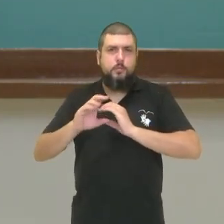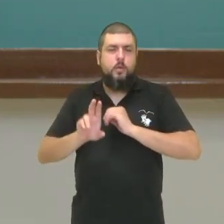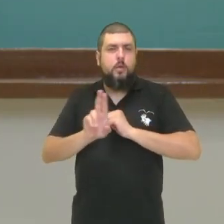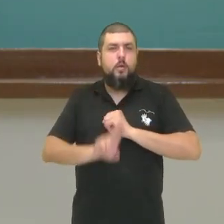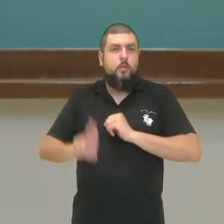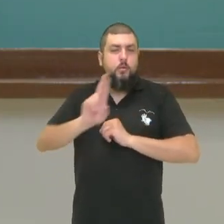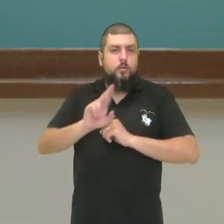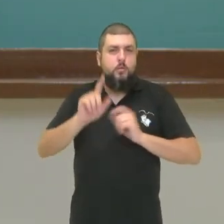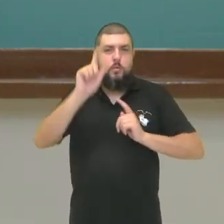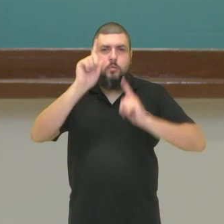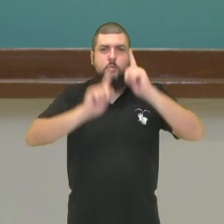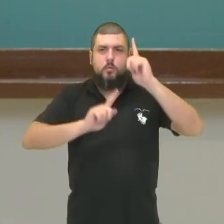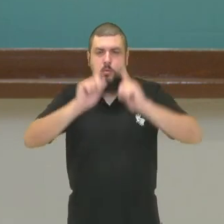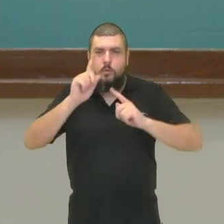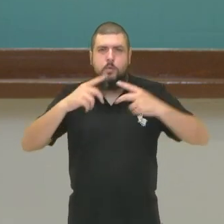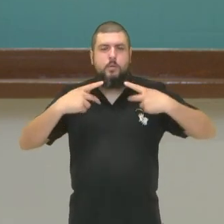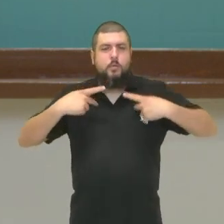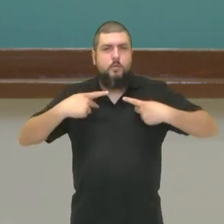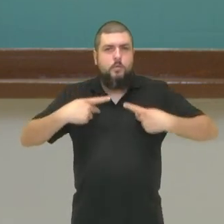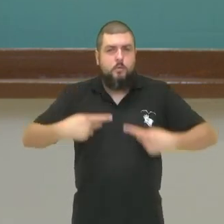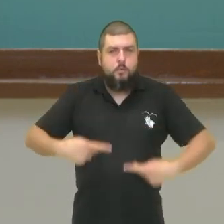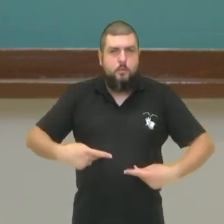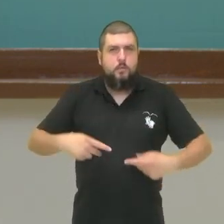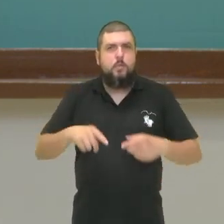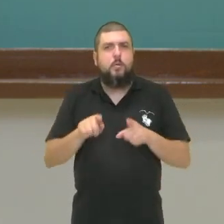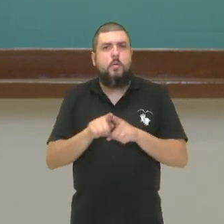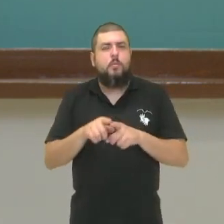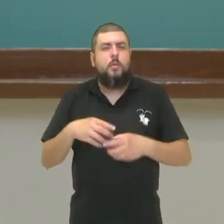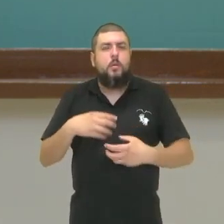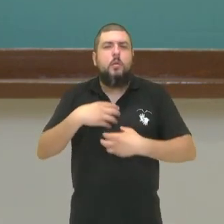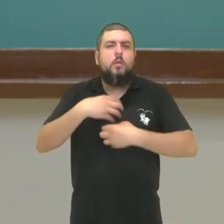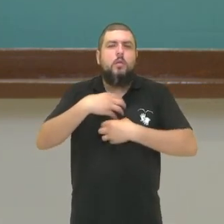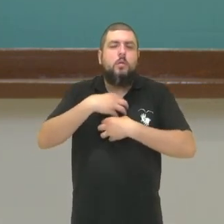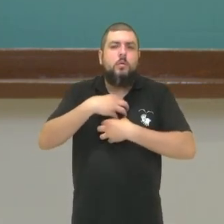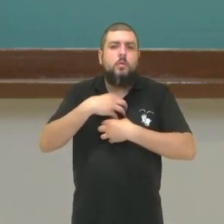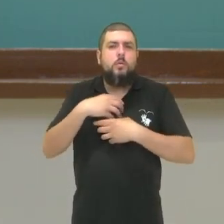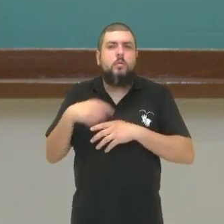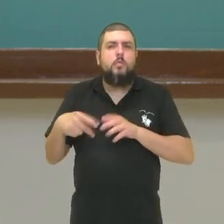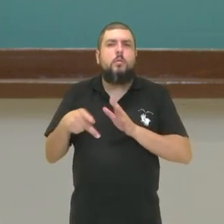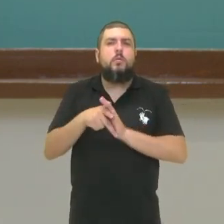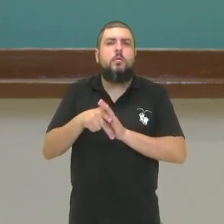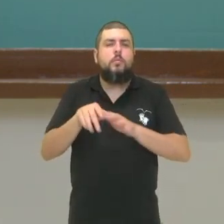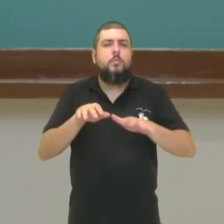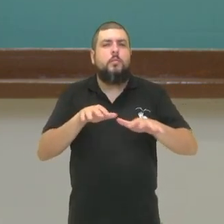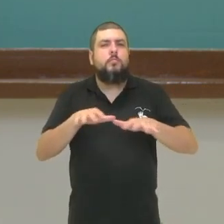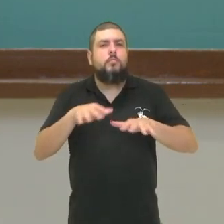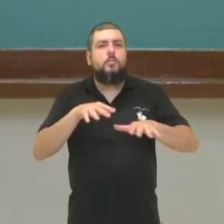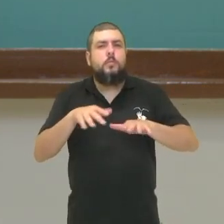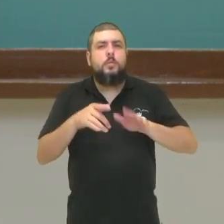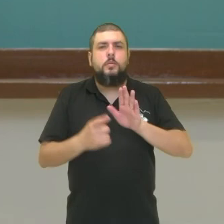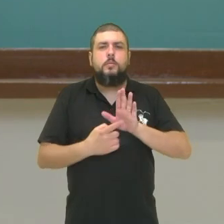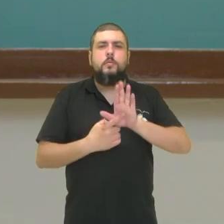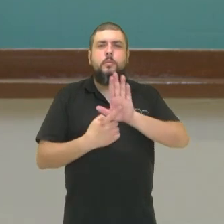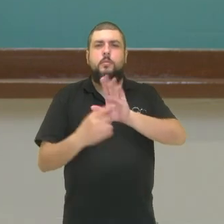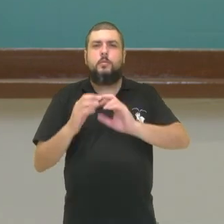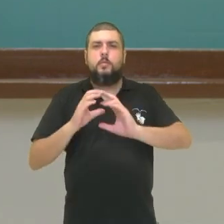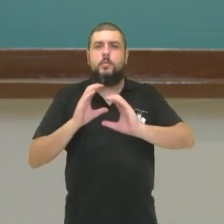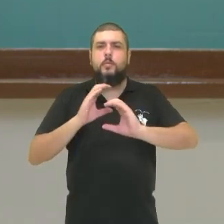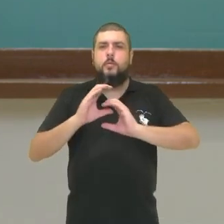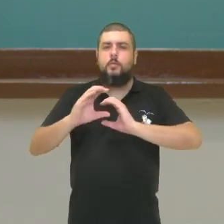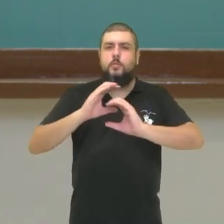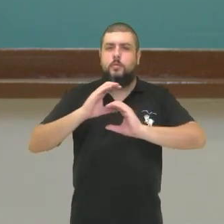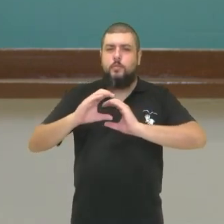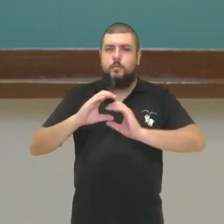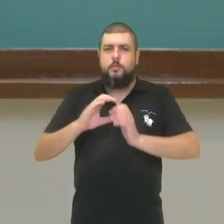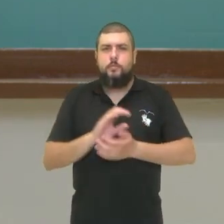postura, né, a sua forma de se movimentar para se comunicar, né, com o meio em